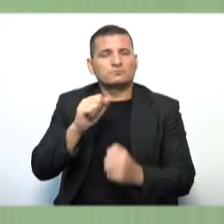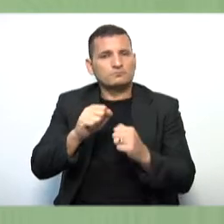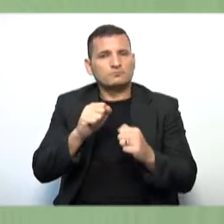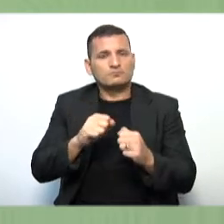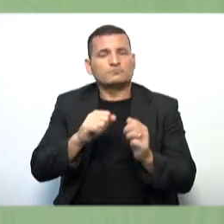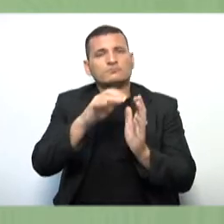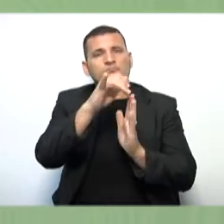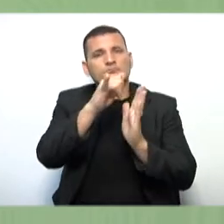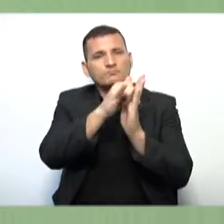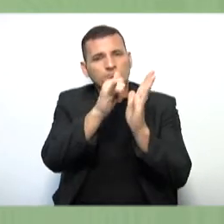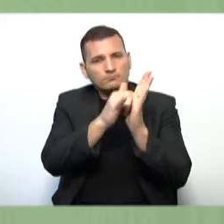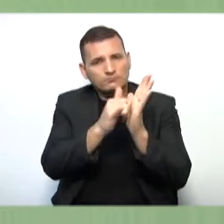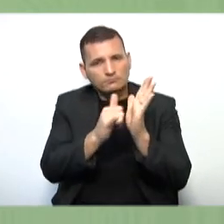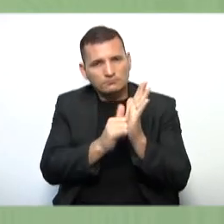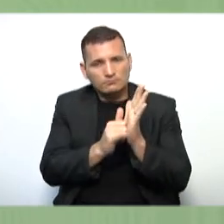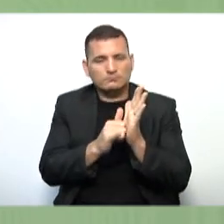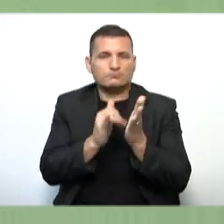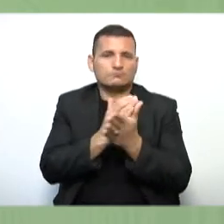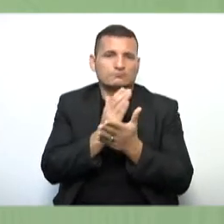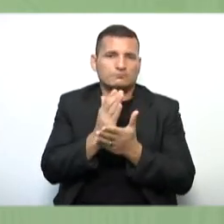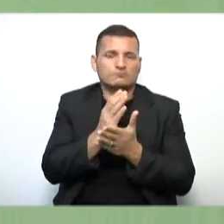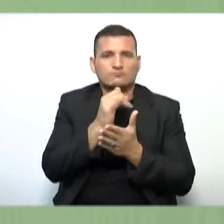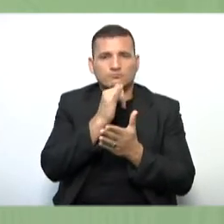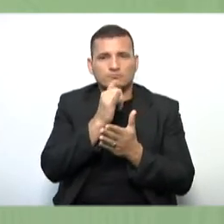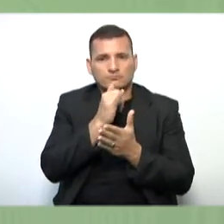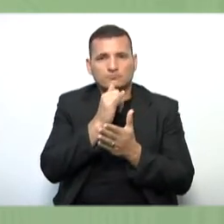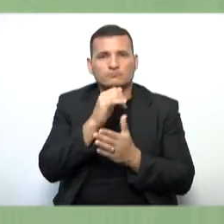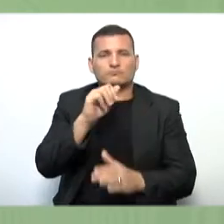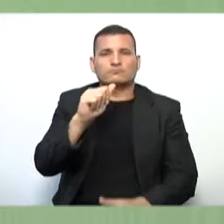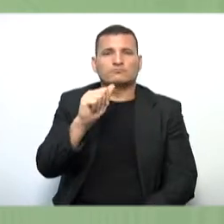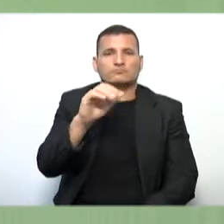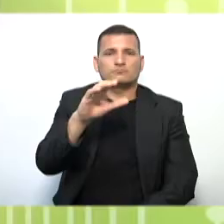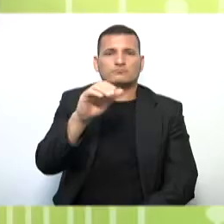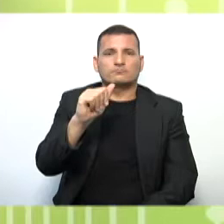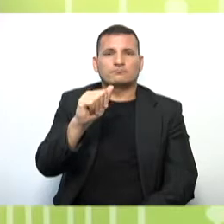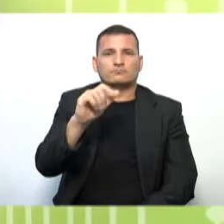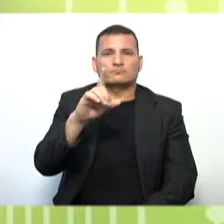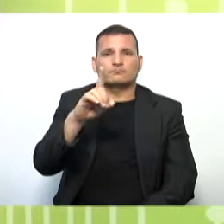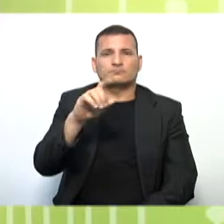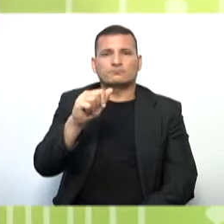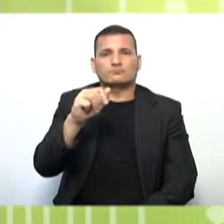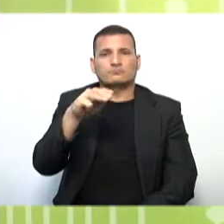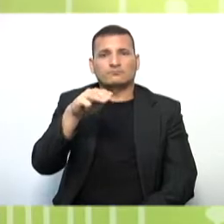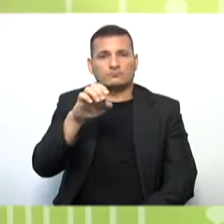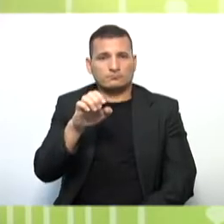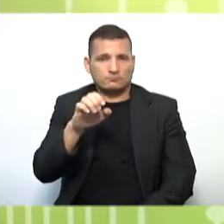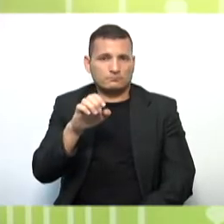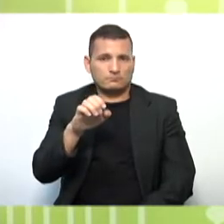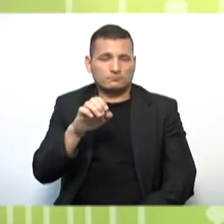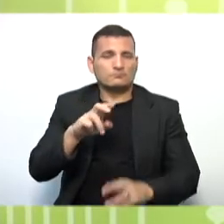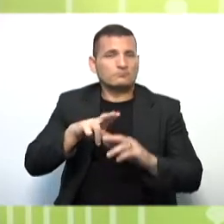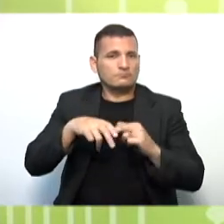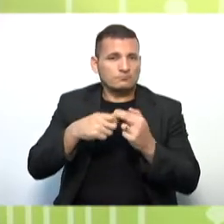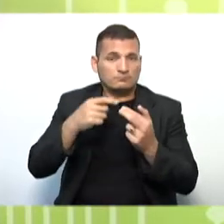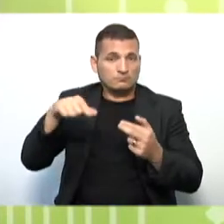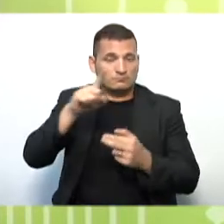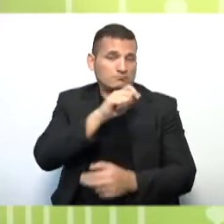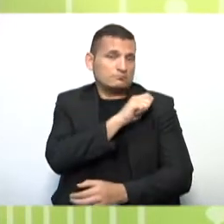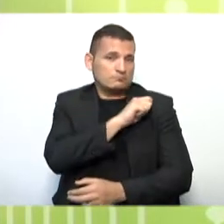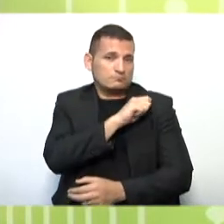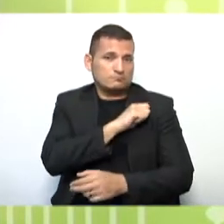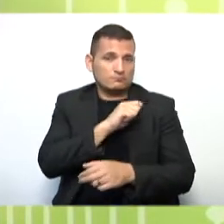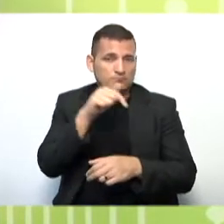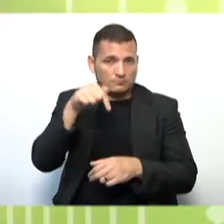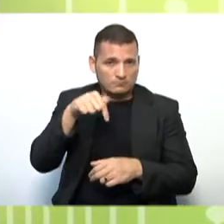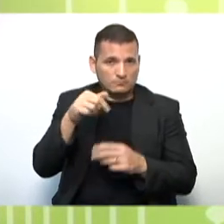Microsoft, com o programa da Microsoft Academy, que, por serem só os nossos alunos, vocês já têm acesso a